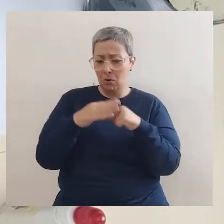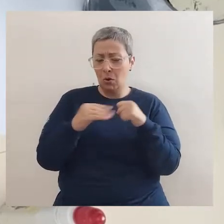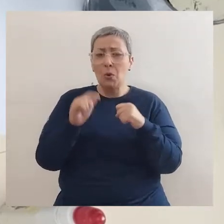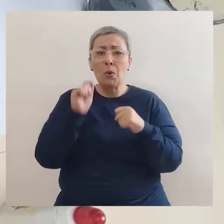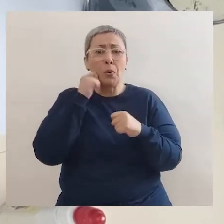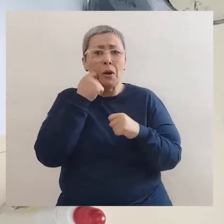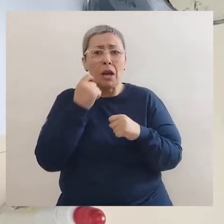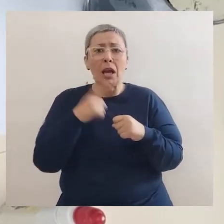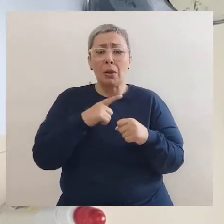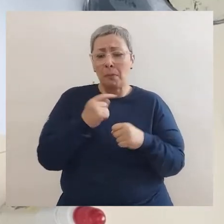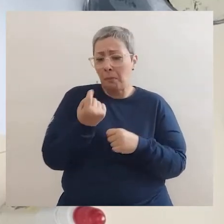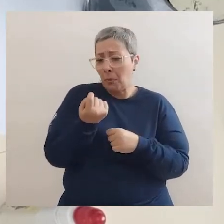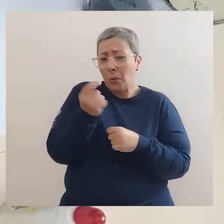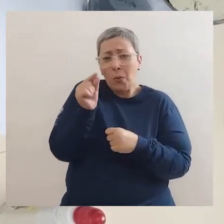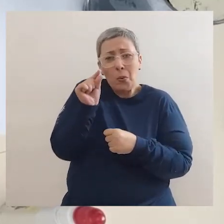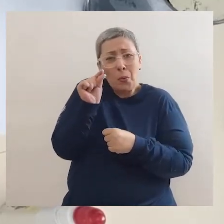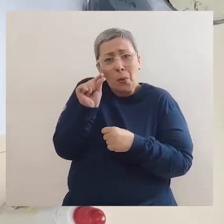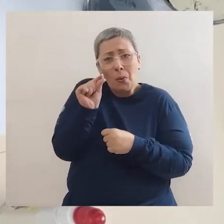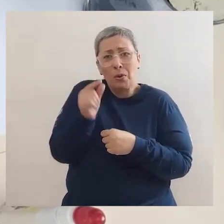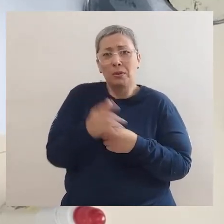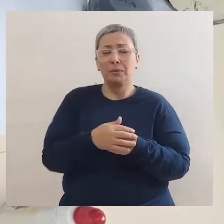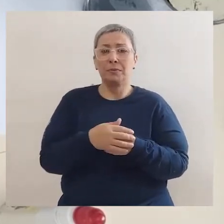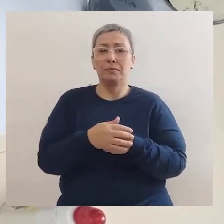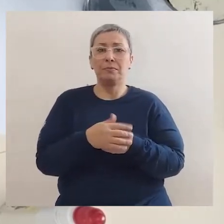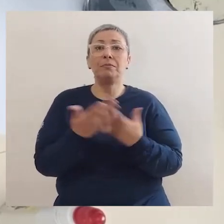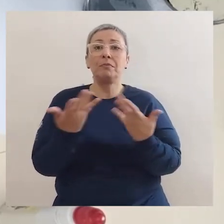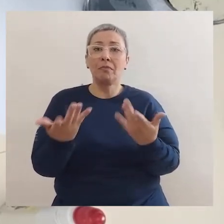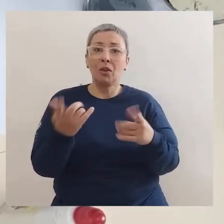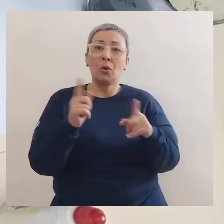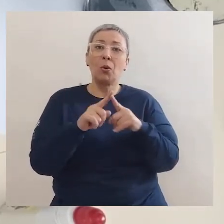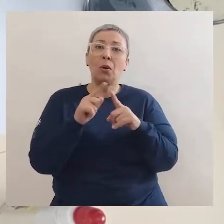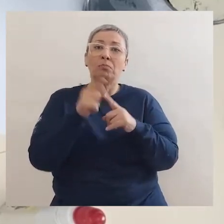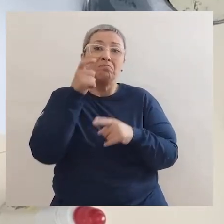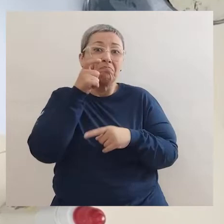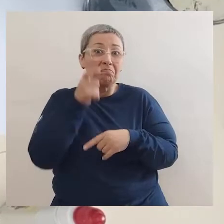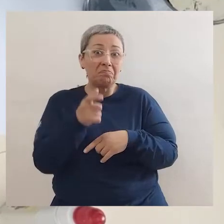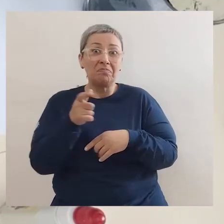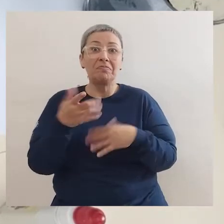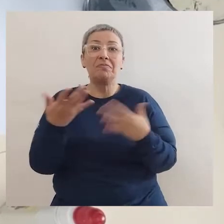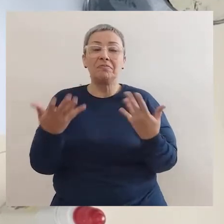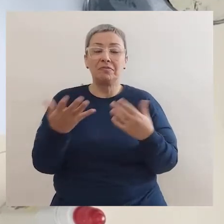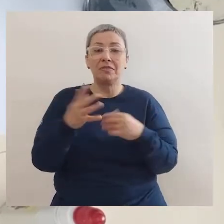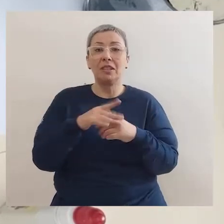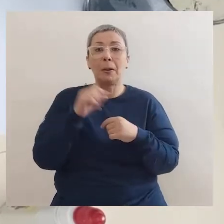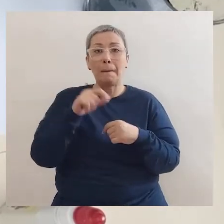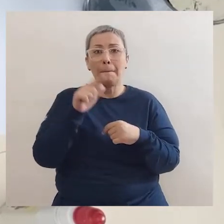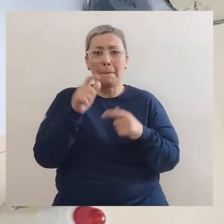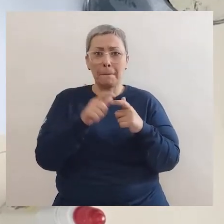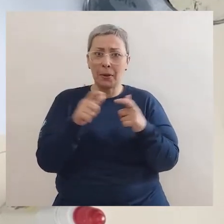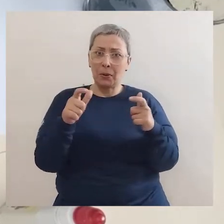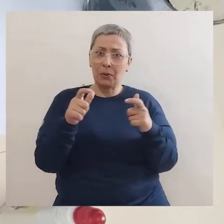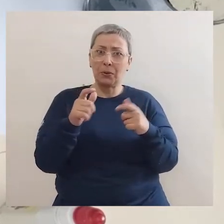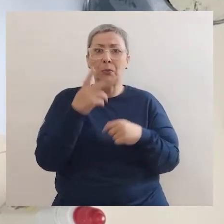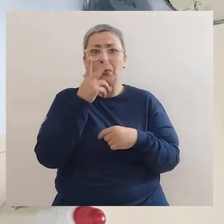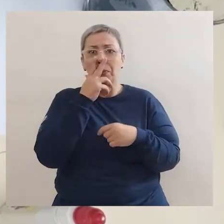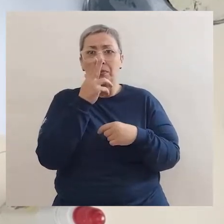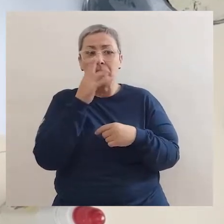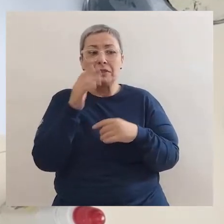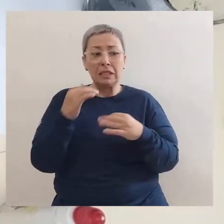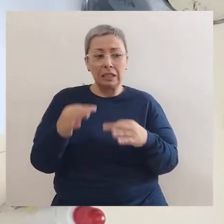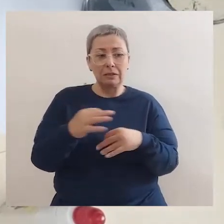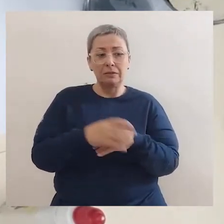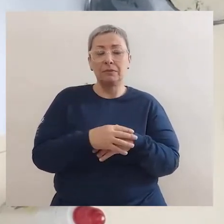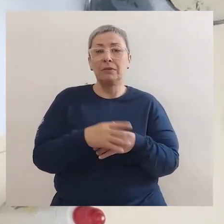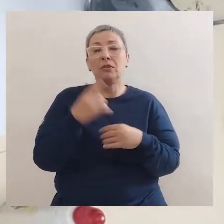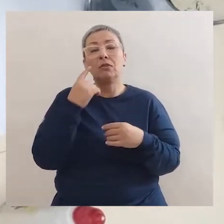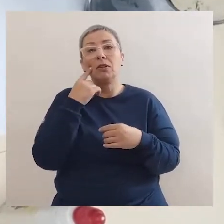um pedacinho, tá vendo? Olha só que interessante, né? Essa aqui ficou maior, eu acho. Pois é, né? Posso fazer